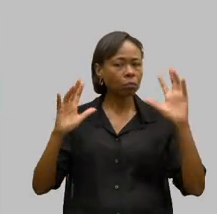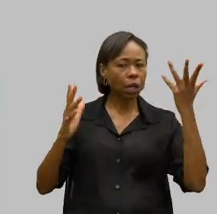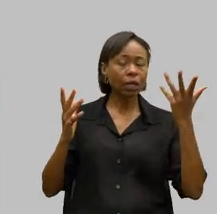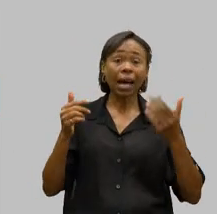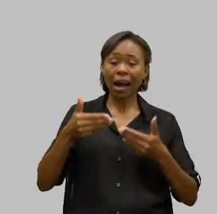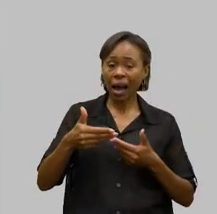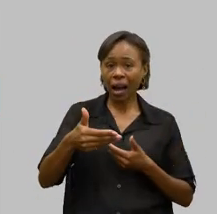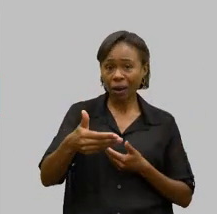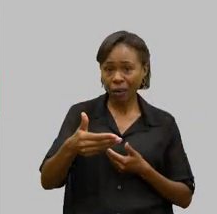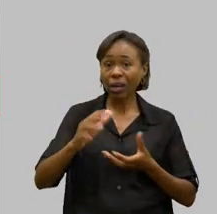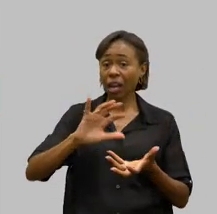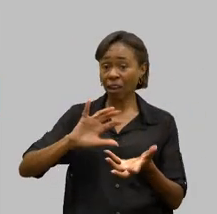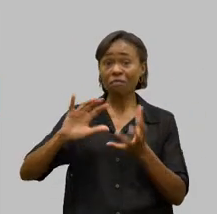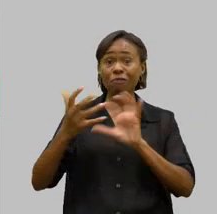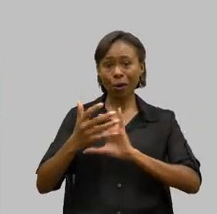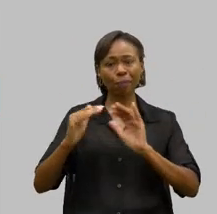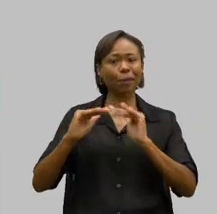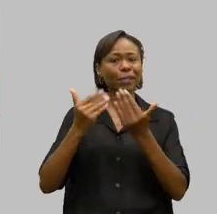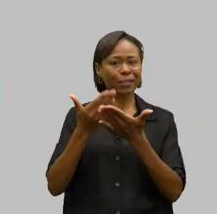a reforma da escola